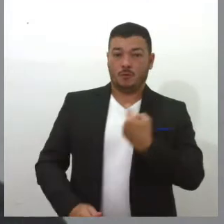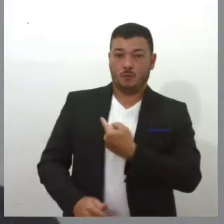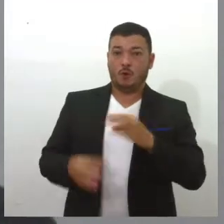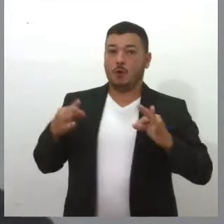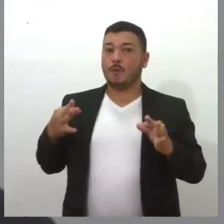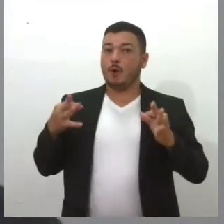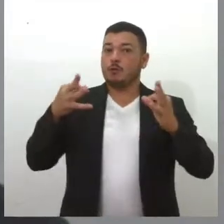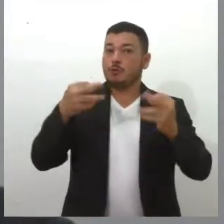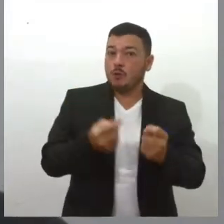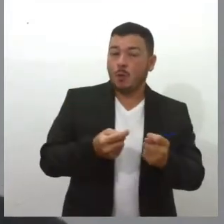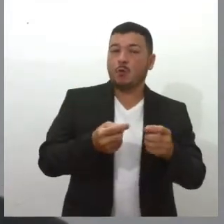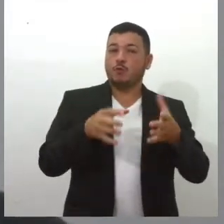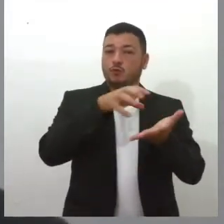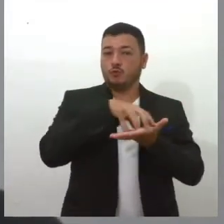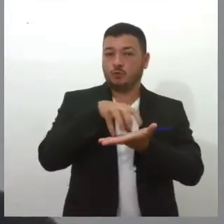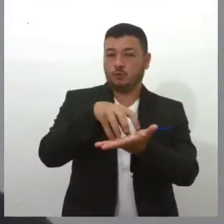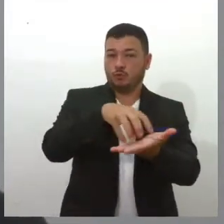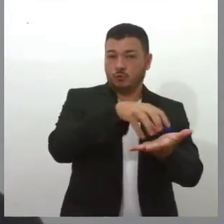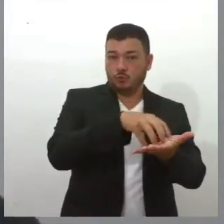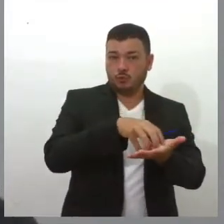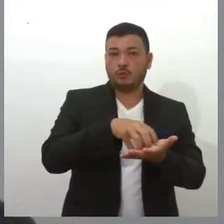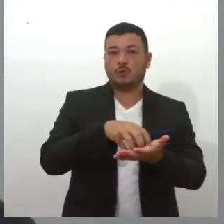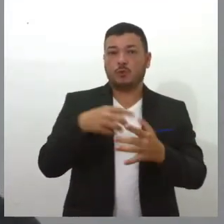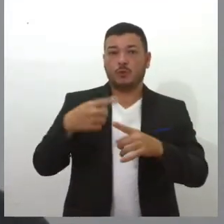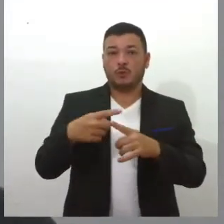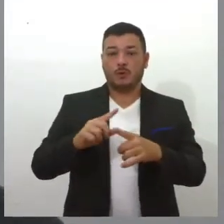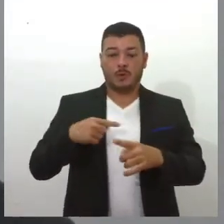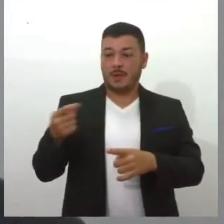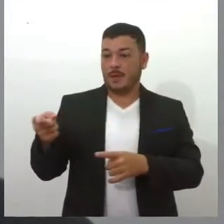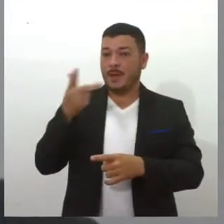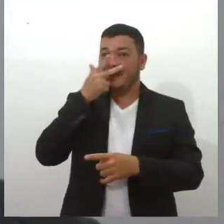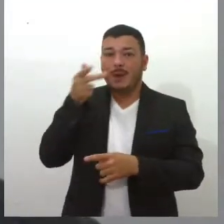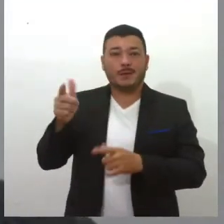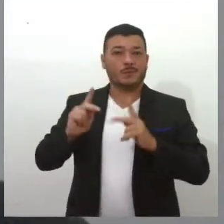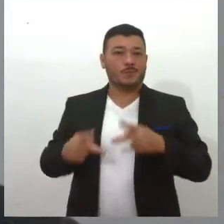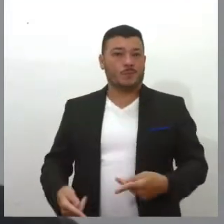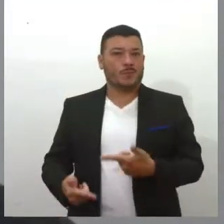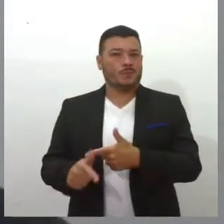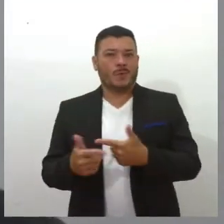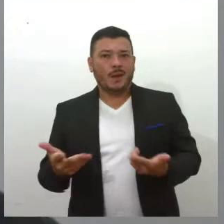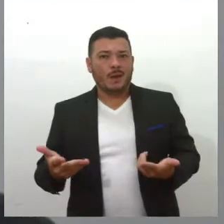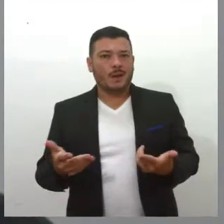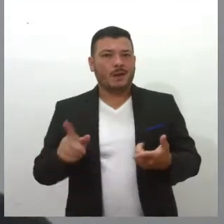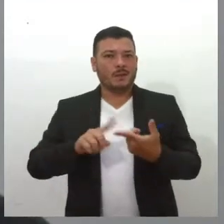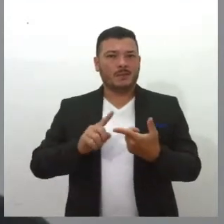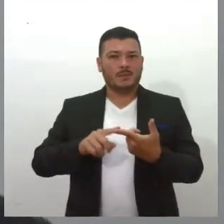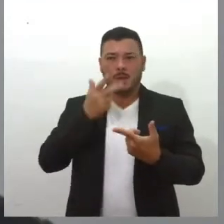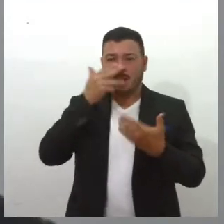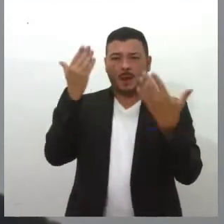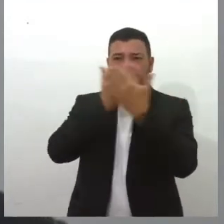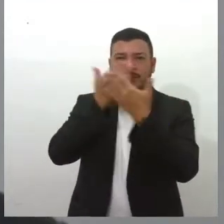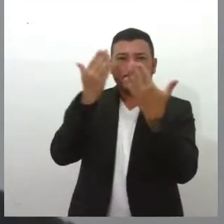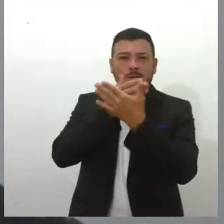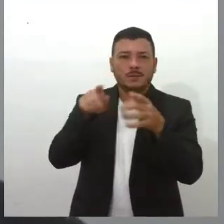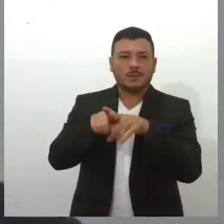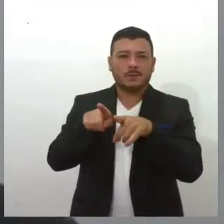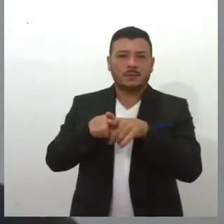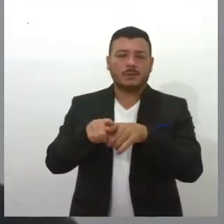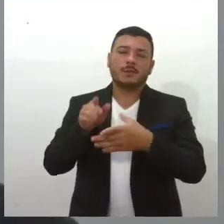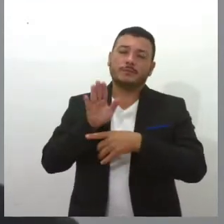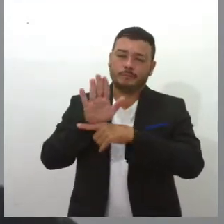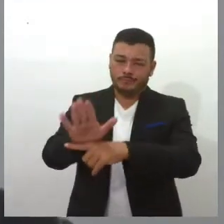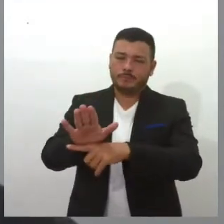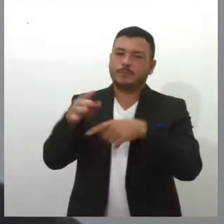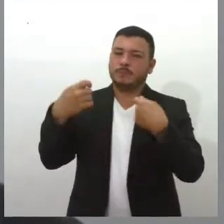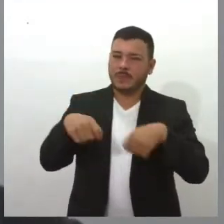tipo de privação, sendo desconhecida como seres humanos, né, e inclusive sendo exterminada, como nós muitas vezes assistimos. Temos